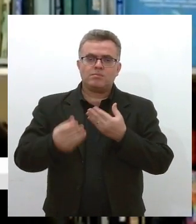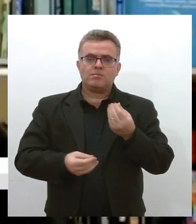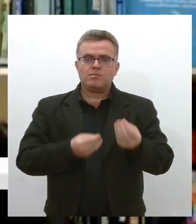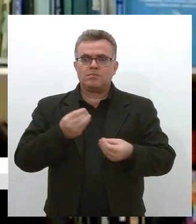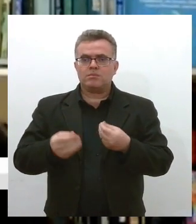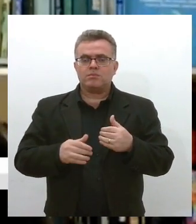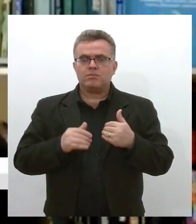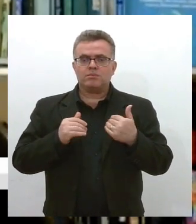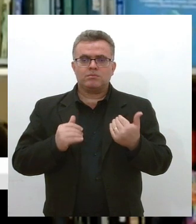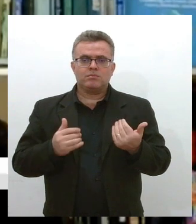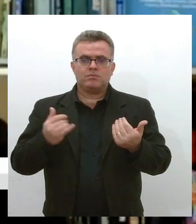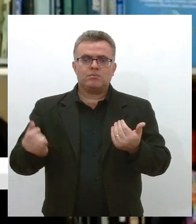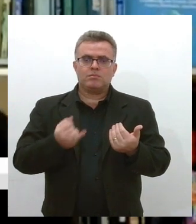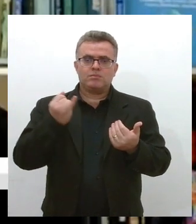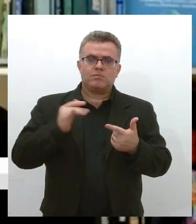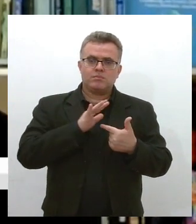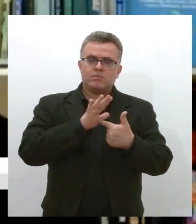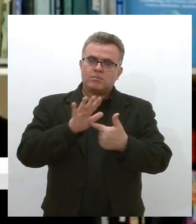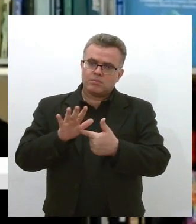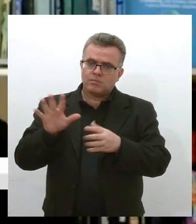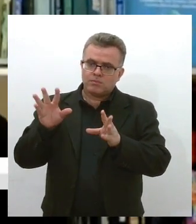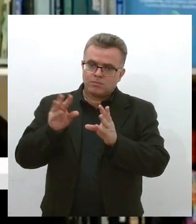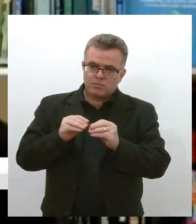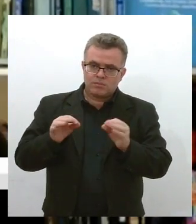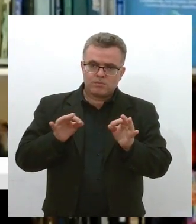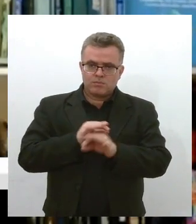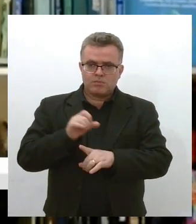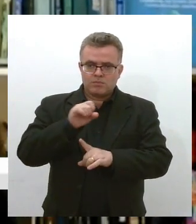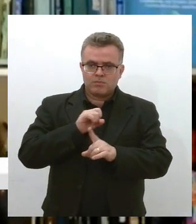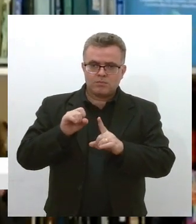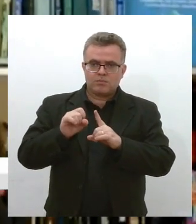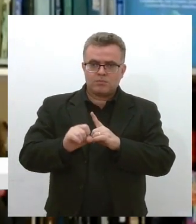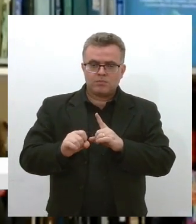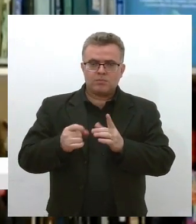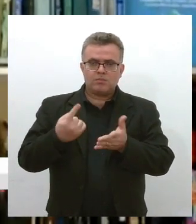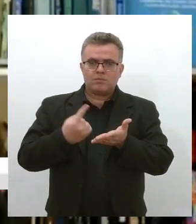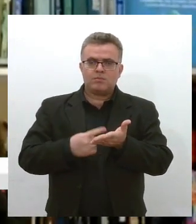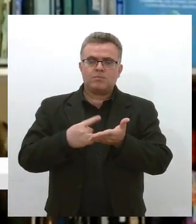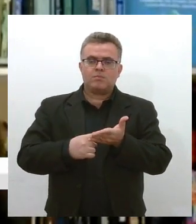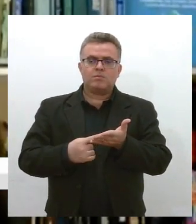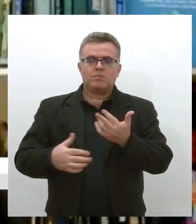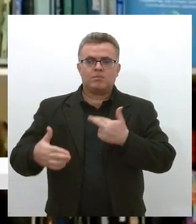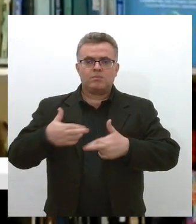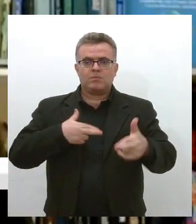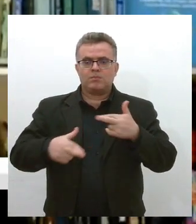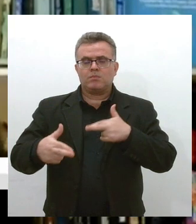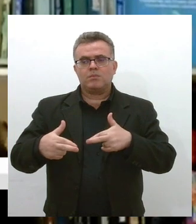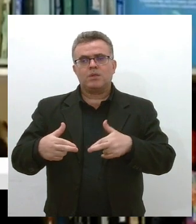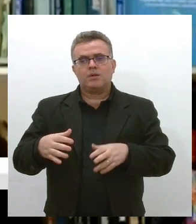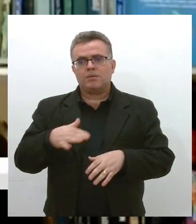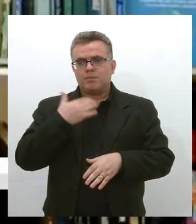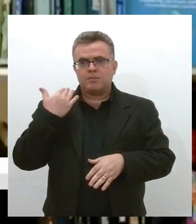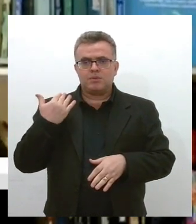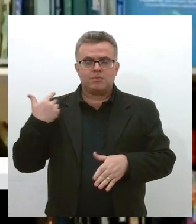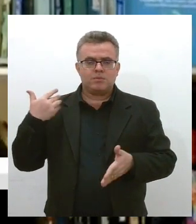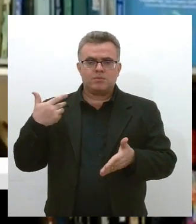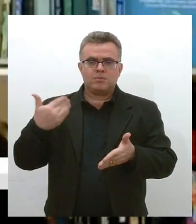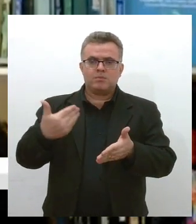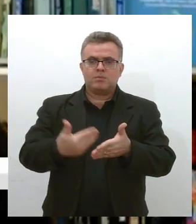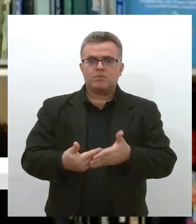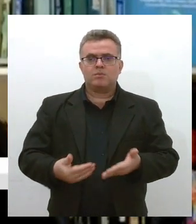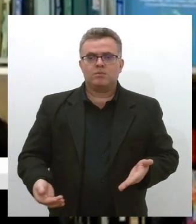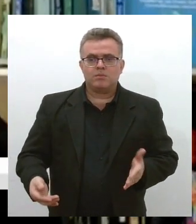muito importante que fala um pouco sobre como a sociedade desenvolveu a relação dela com a morte ao longo do tempo. Tem um prefácio da